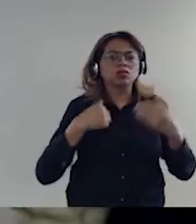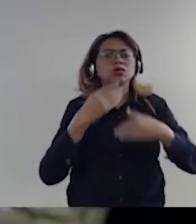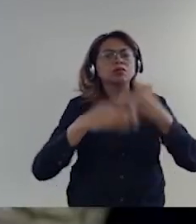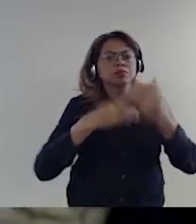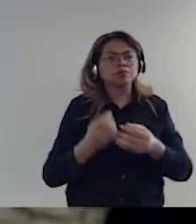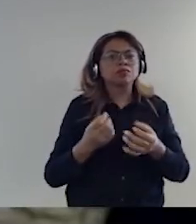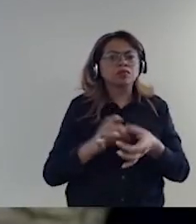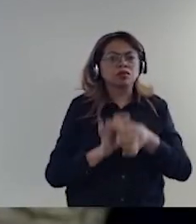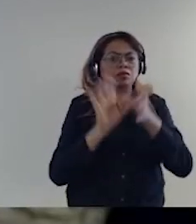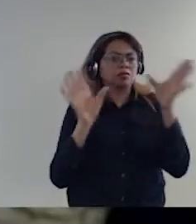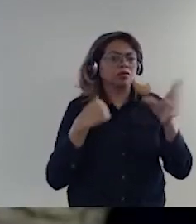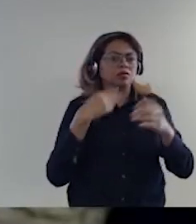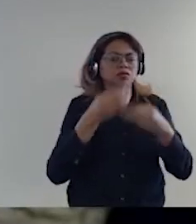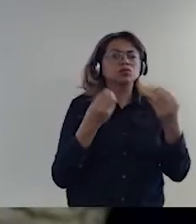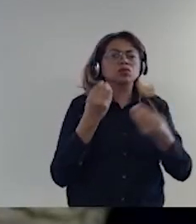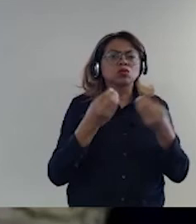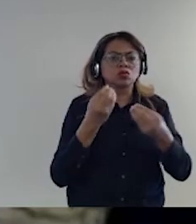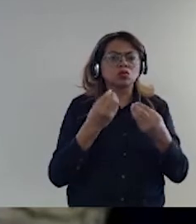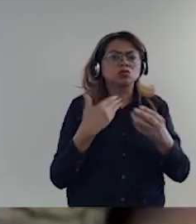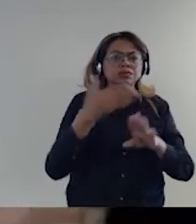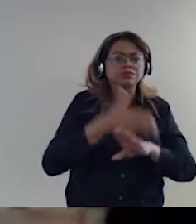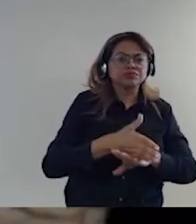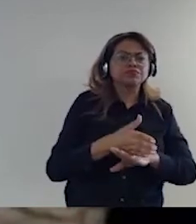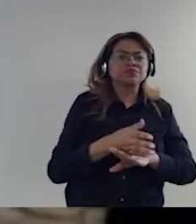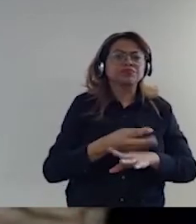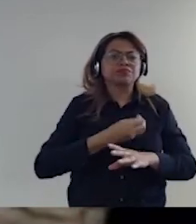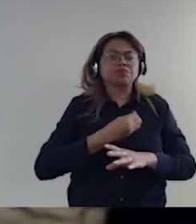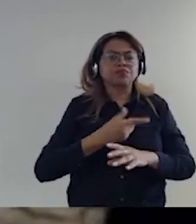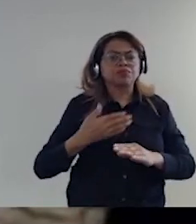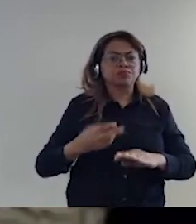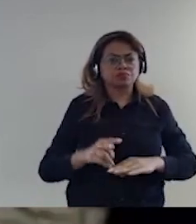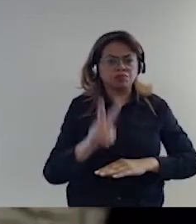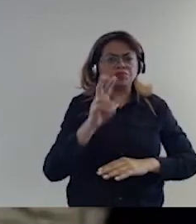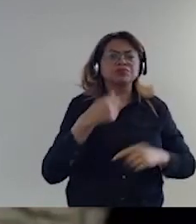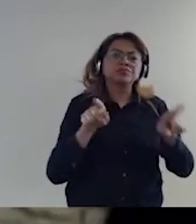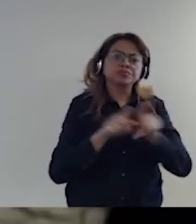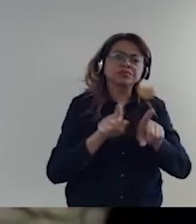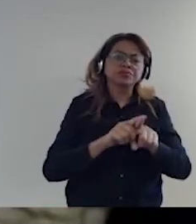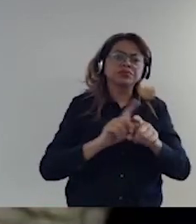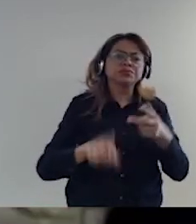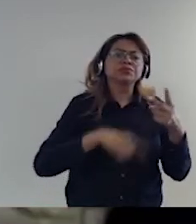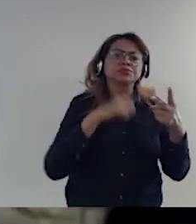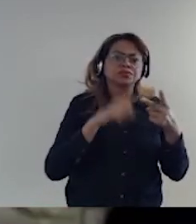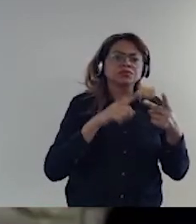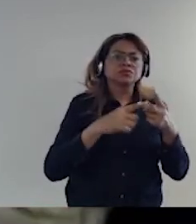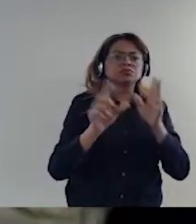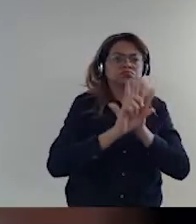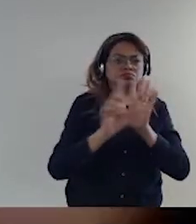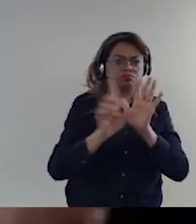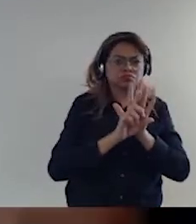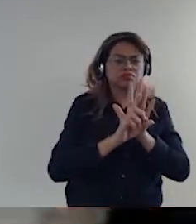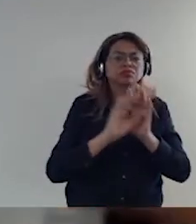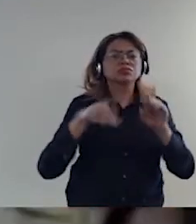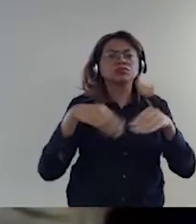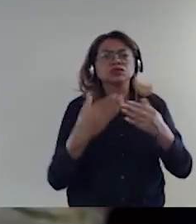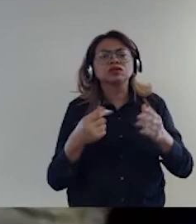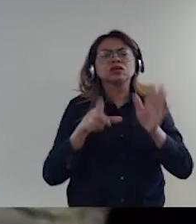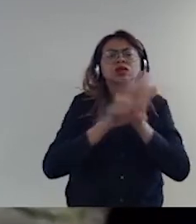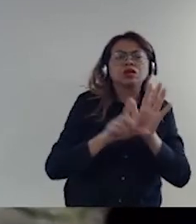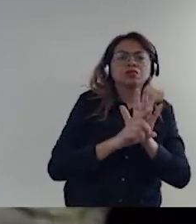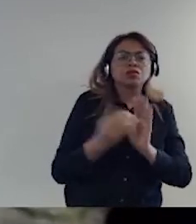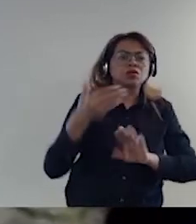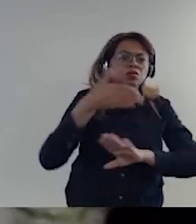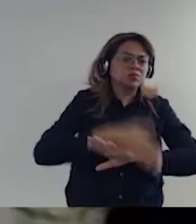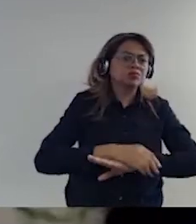permitem reagir a estas situações. Depois temos a lei. Ora bem, a lei pode intervir de 2